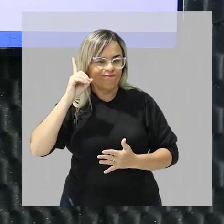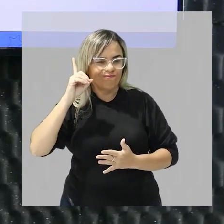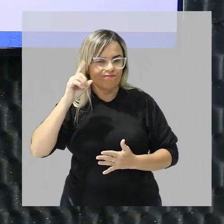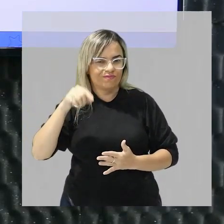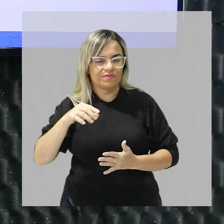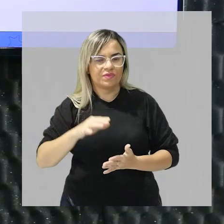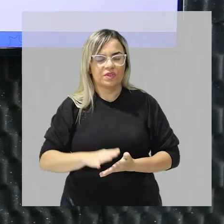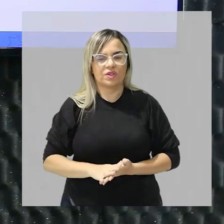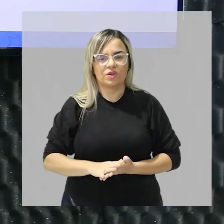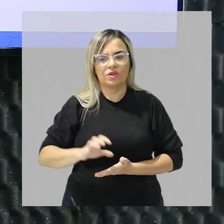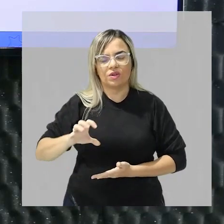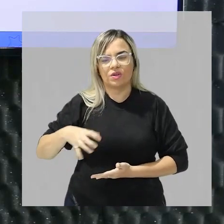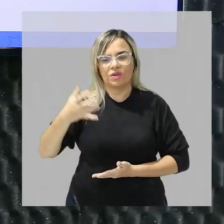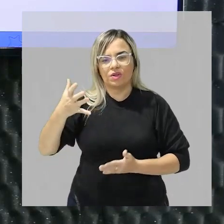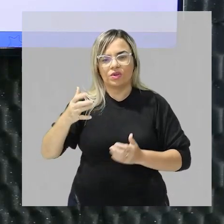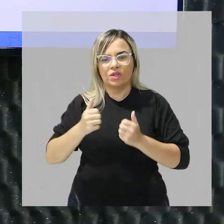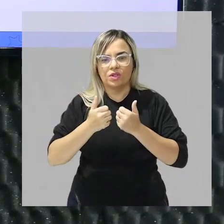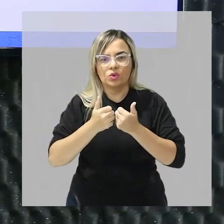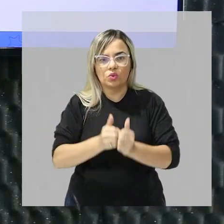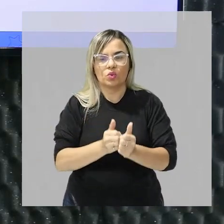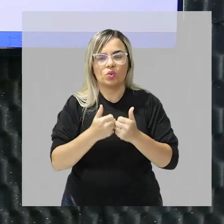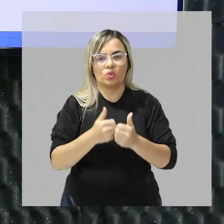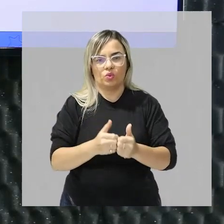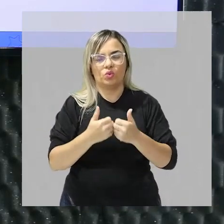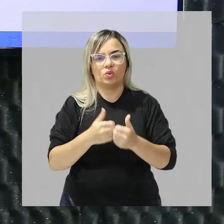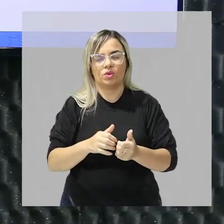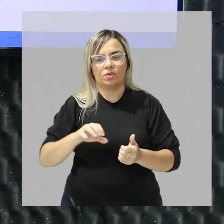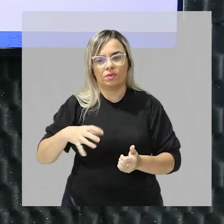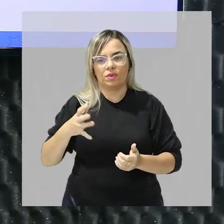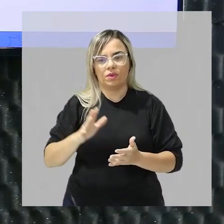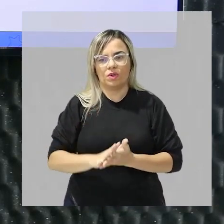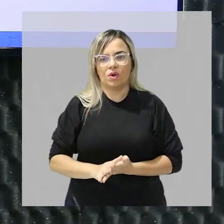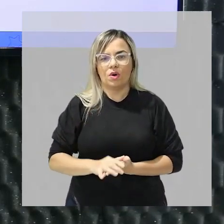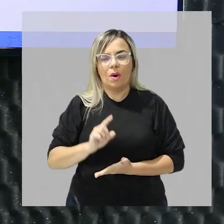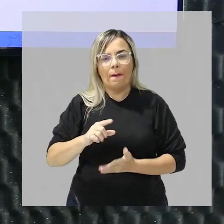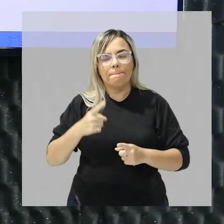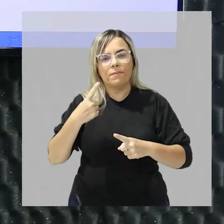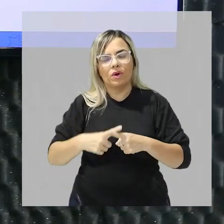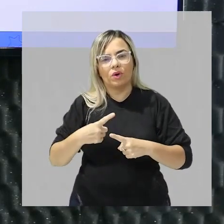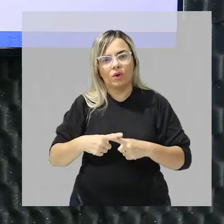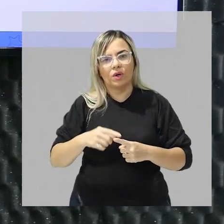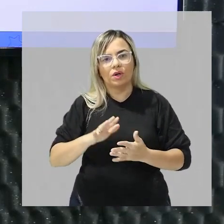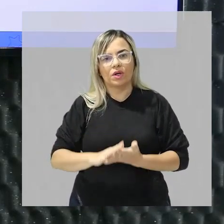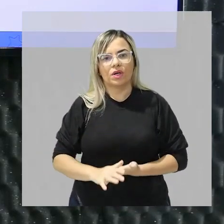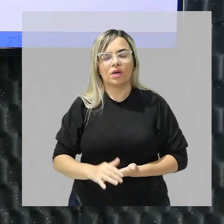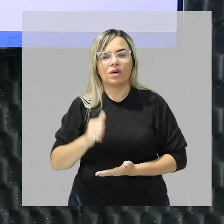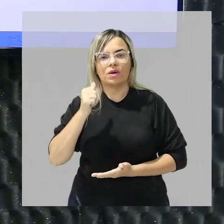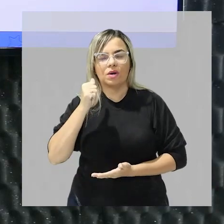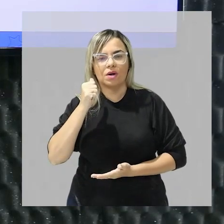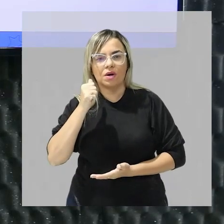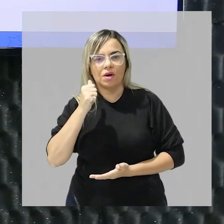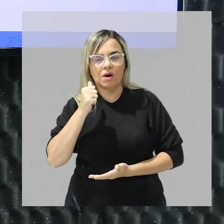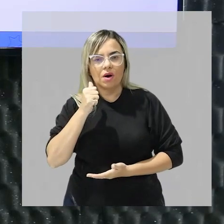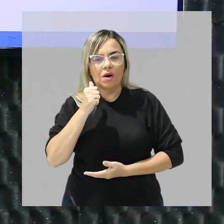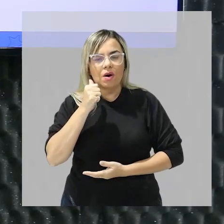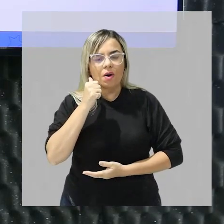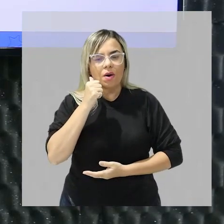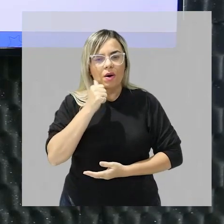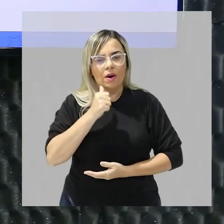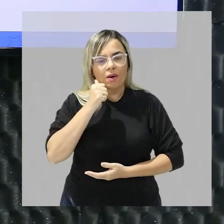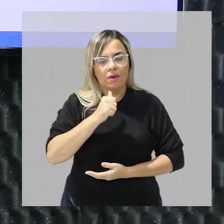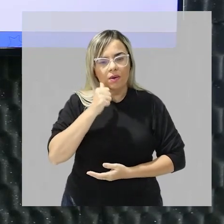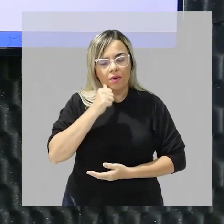foi um incidente que aconteceu no ônibus, onde uma senhora negra chamada Rosa Parks, ela